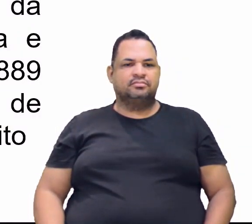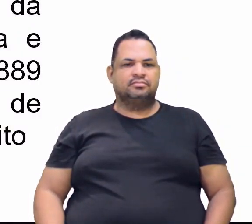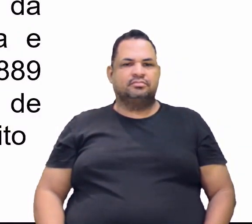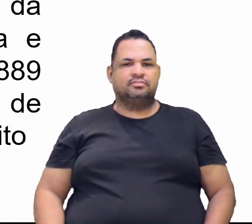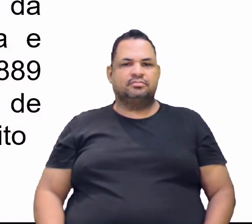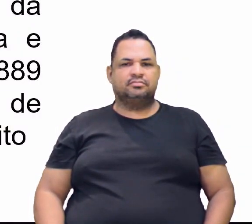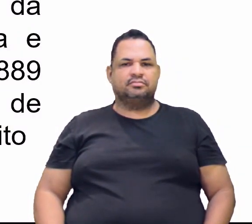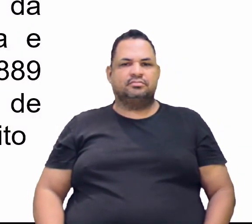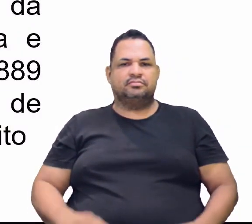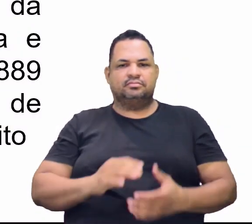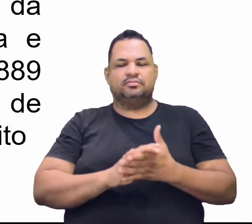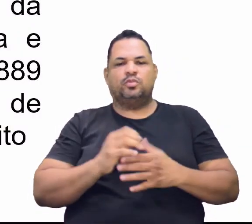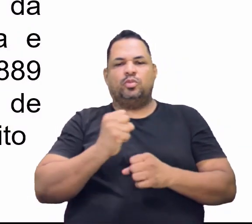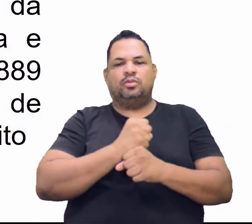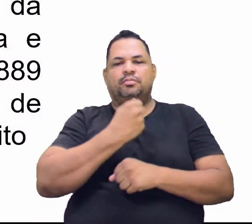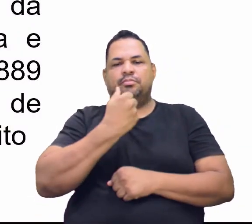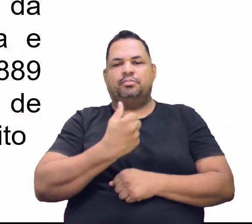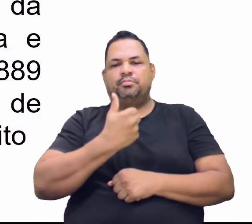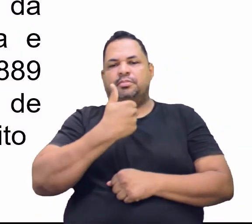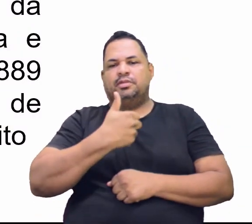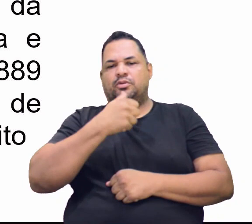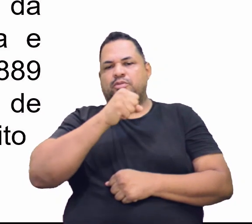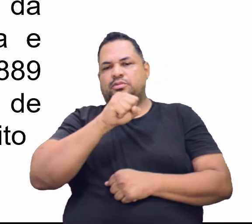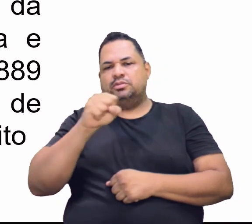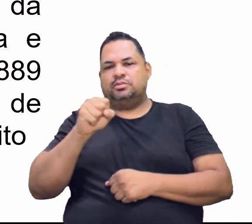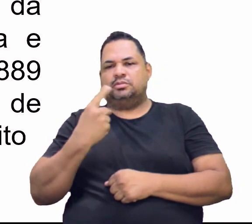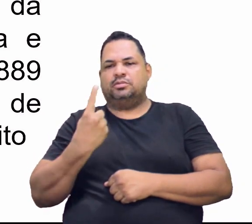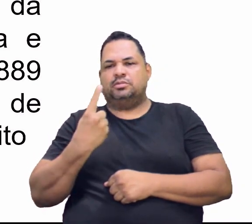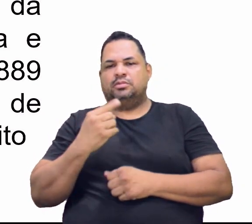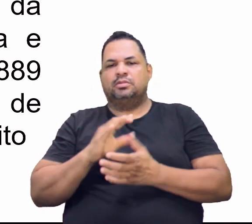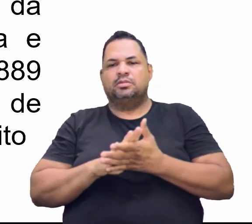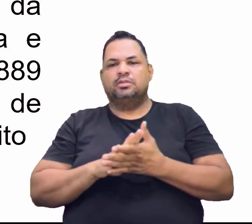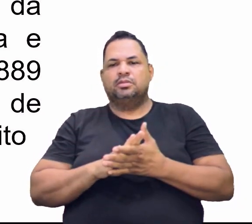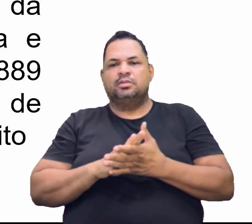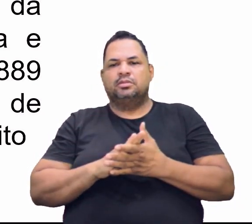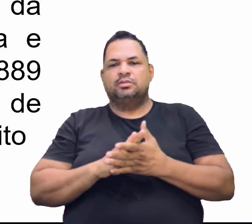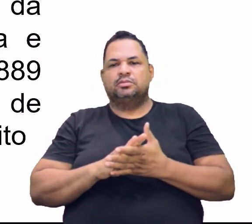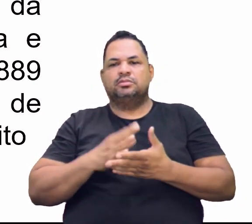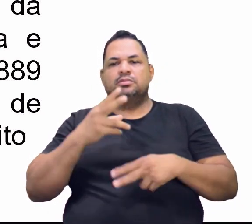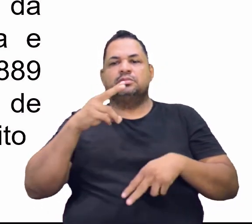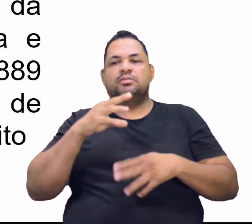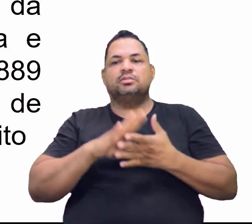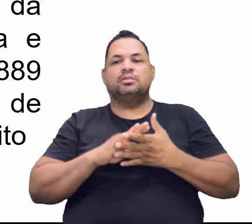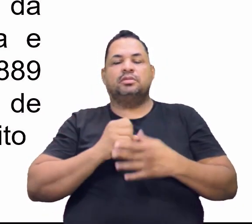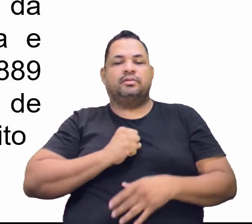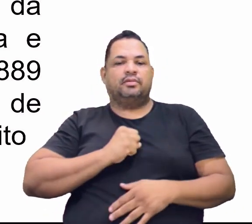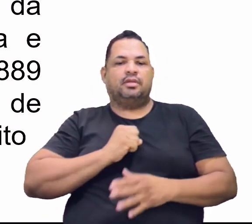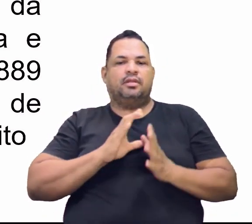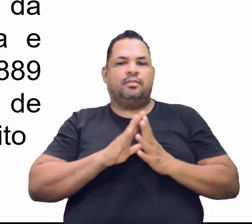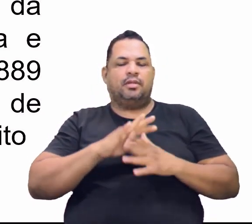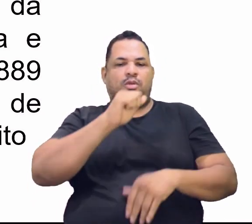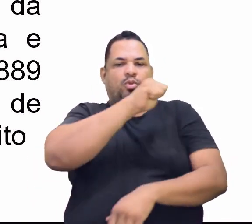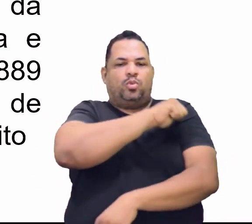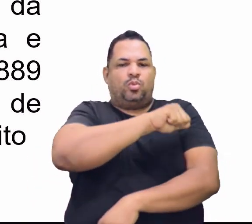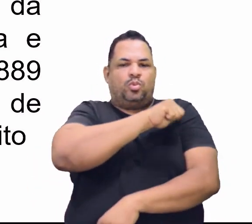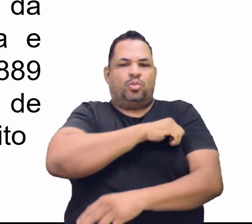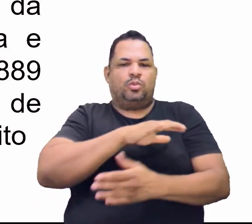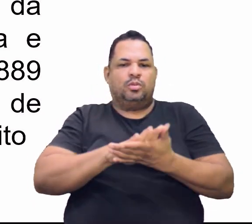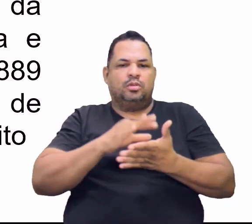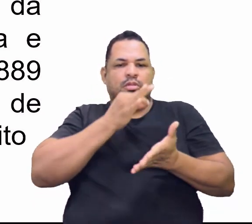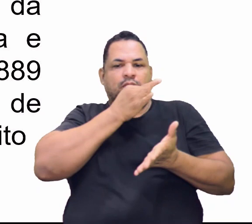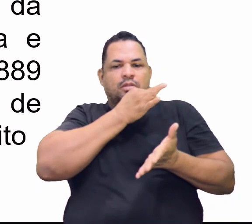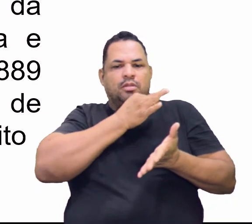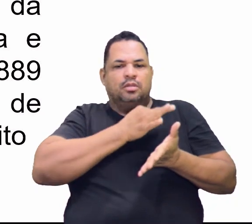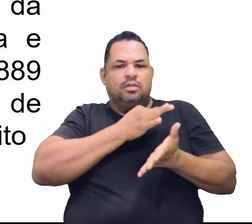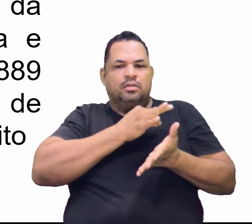Rondon, então, em 1881, ele vai sentar a praça no Rio de Janeiro. Em 85, matriculou-se na